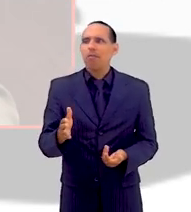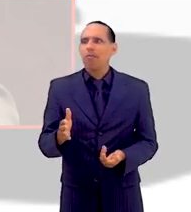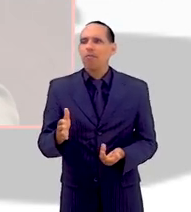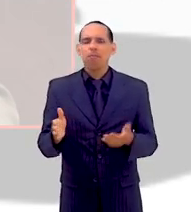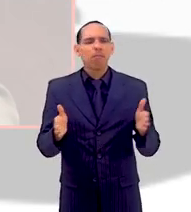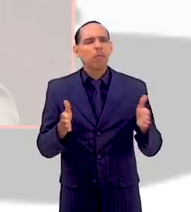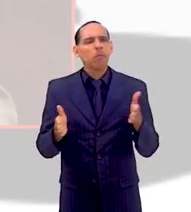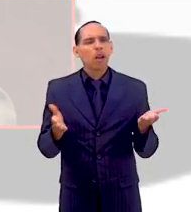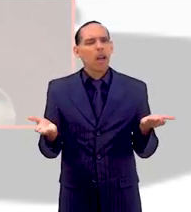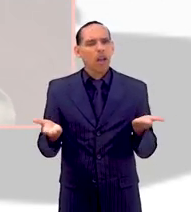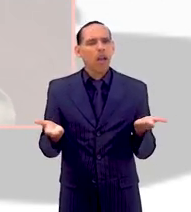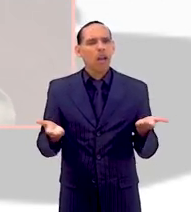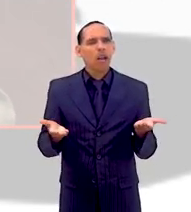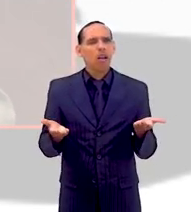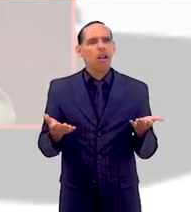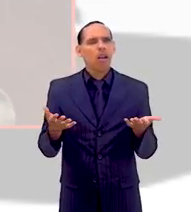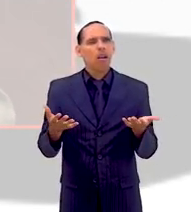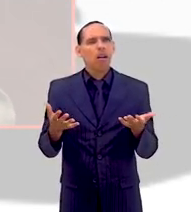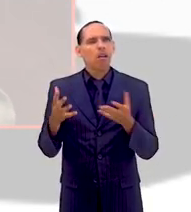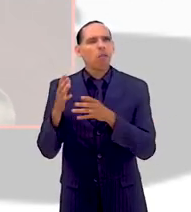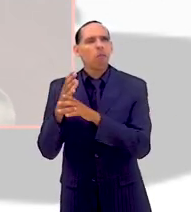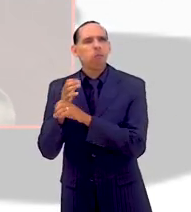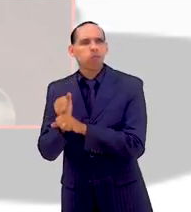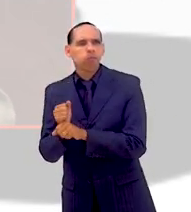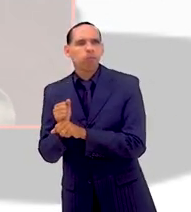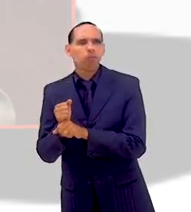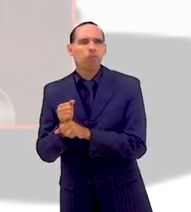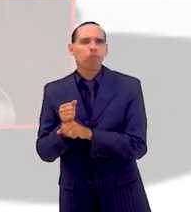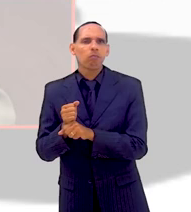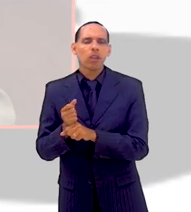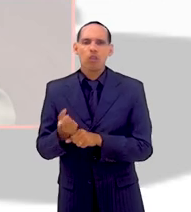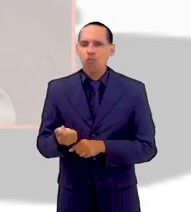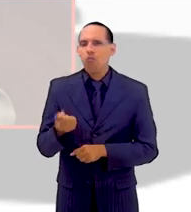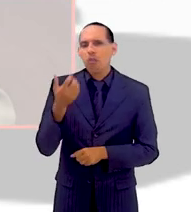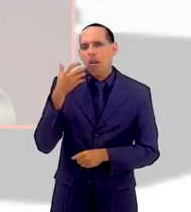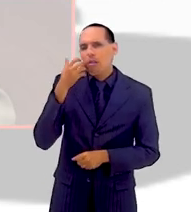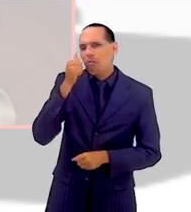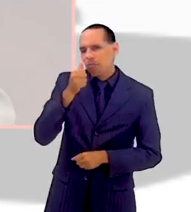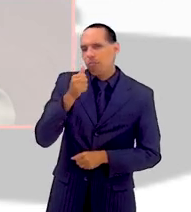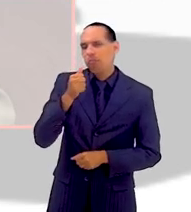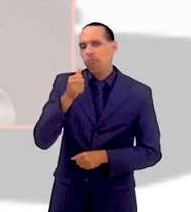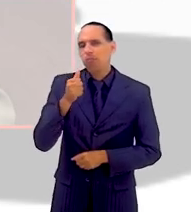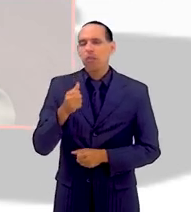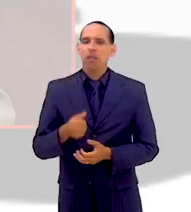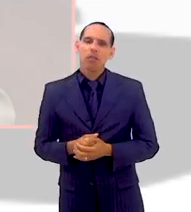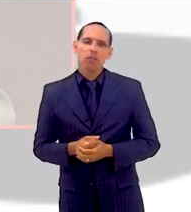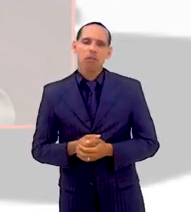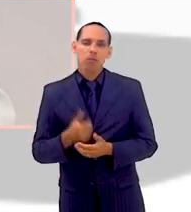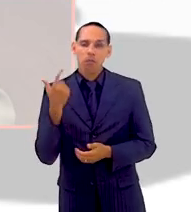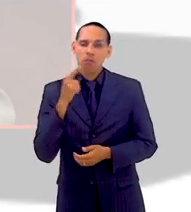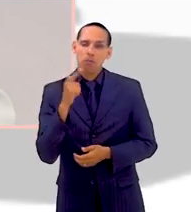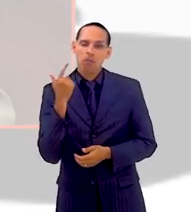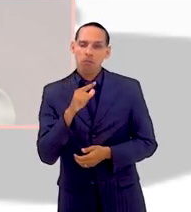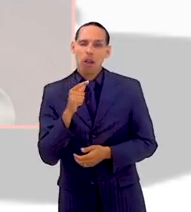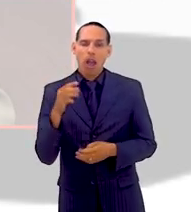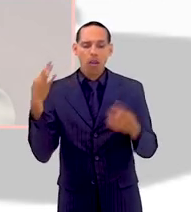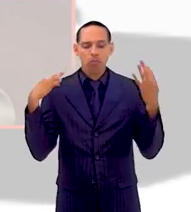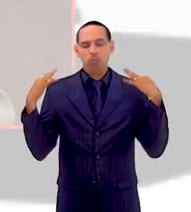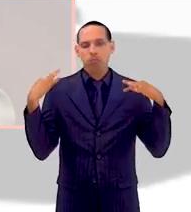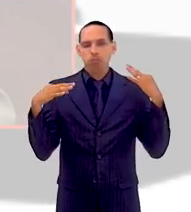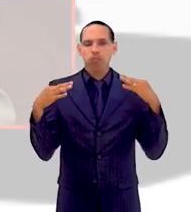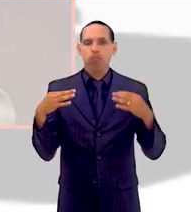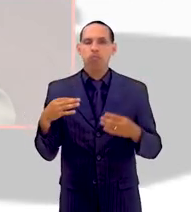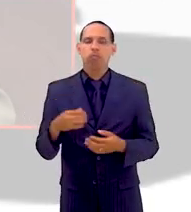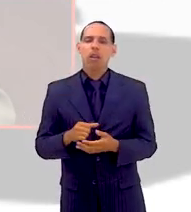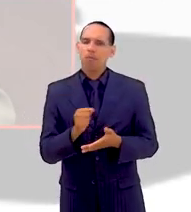alta temporada, estamos usufruindo desse processo, geração de renda, emprego pleno, em atividade turística